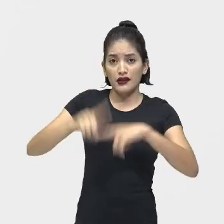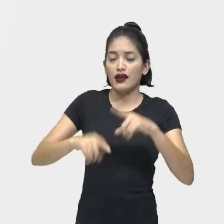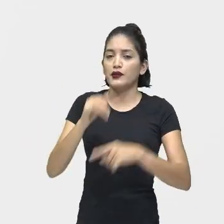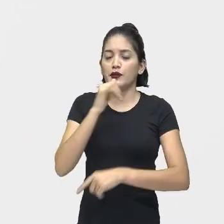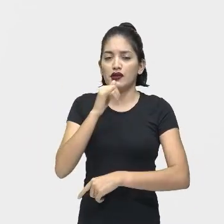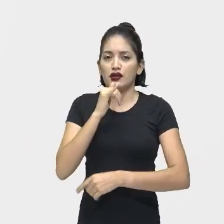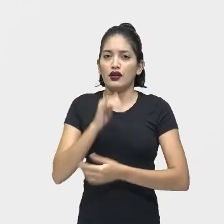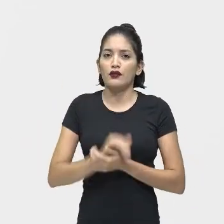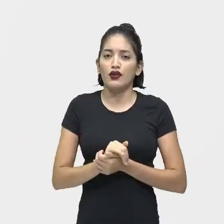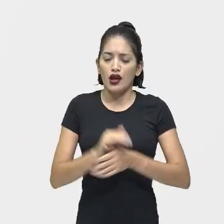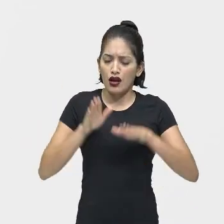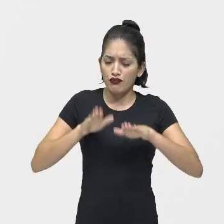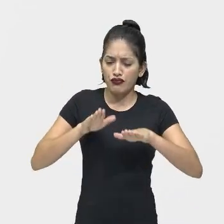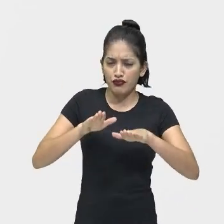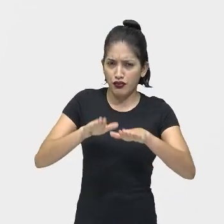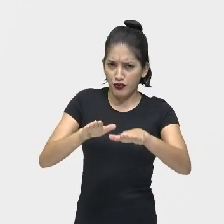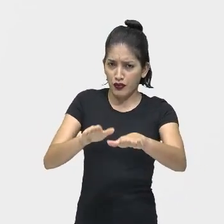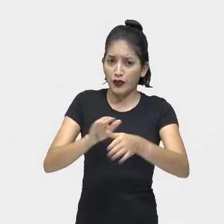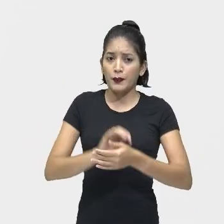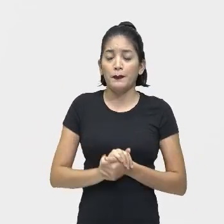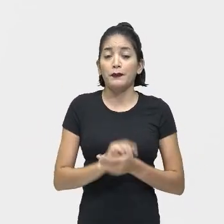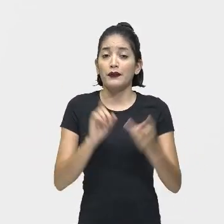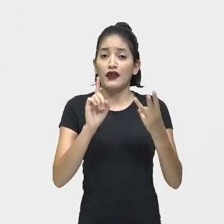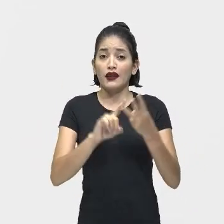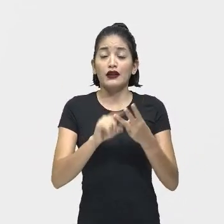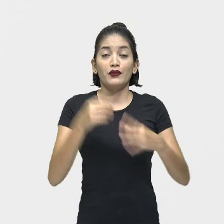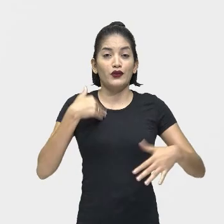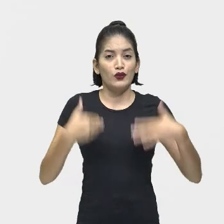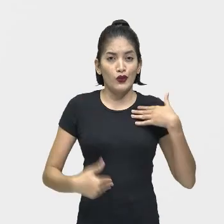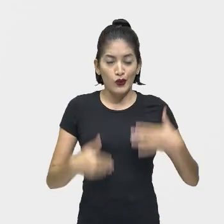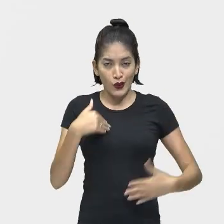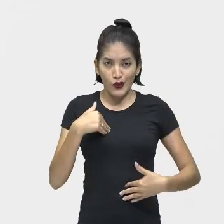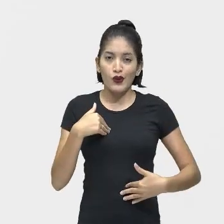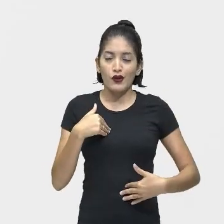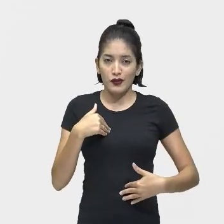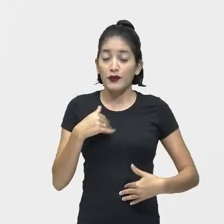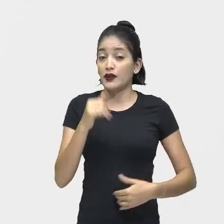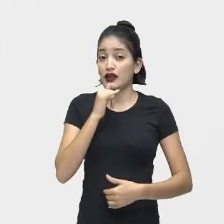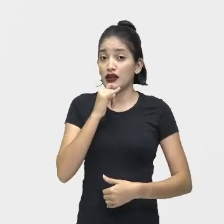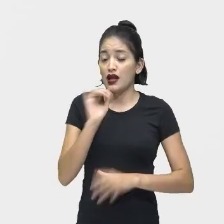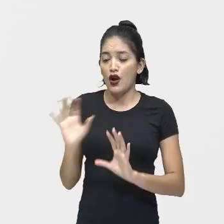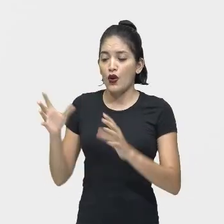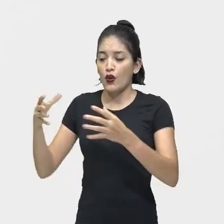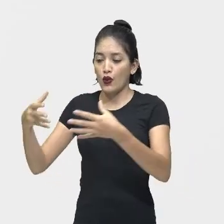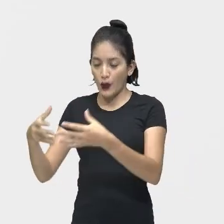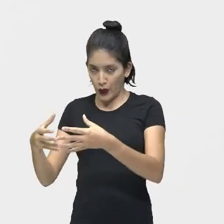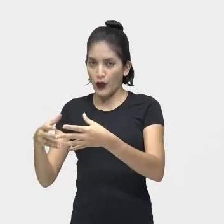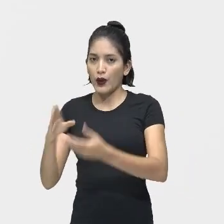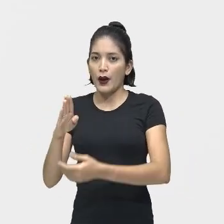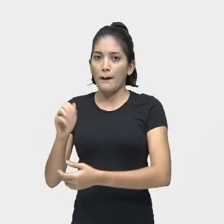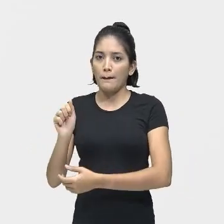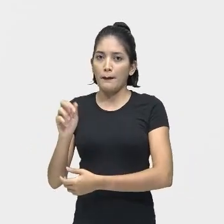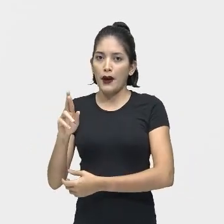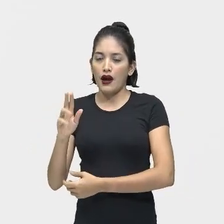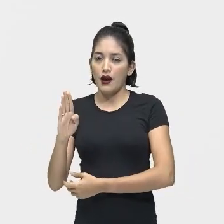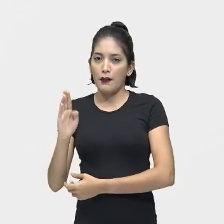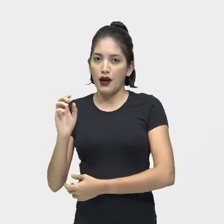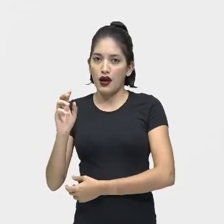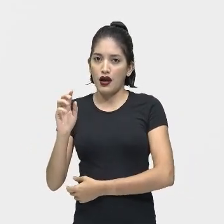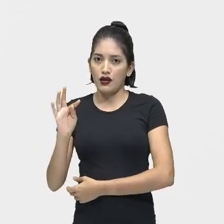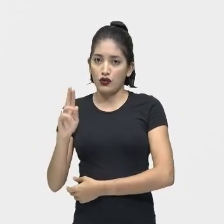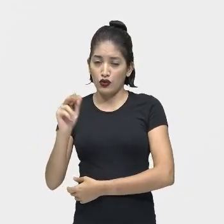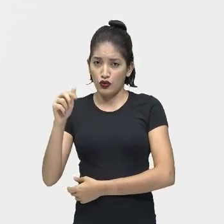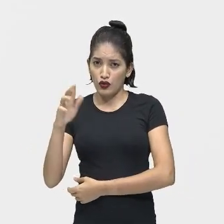como exemplo o trânsito, e os sons corporais. Dei o exemplo do grupo Barbatux, que produzem